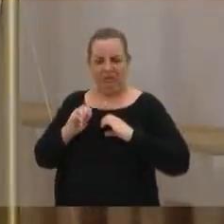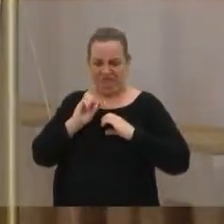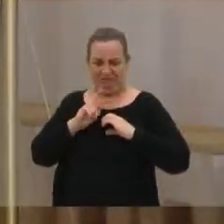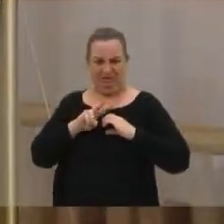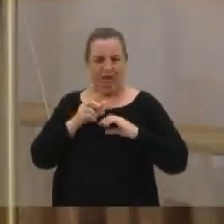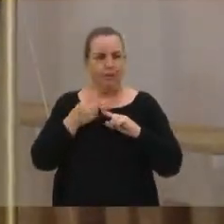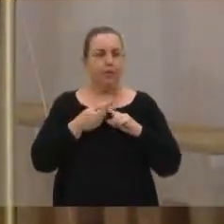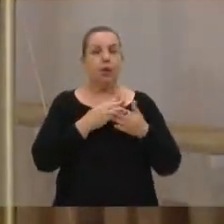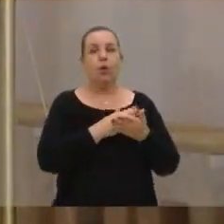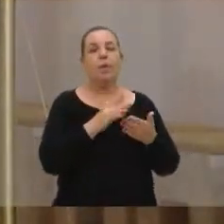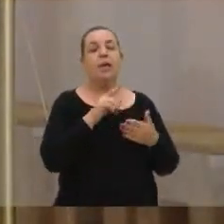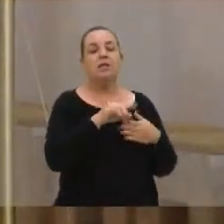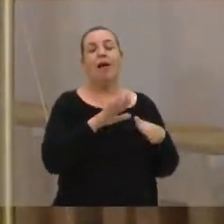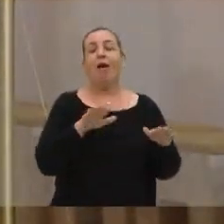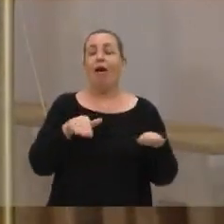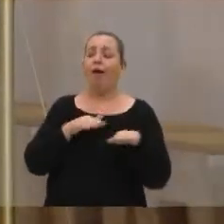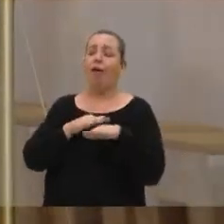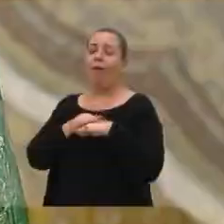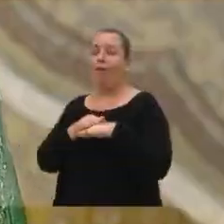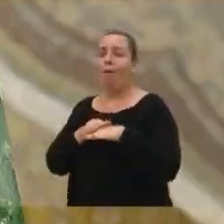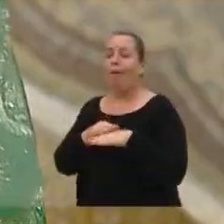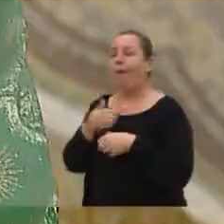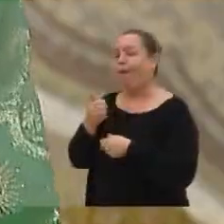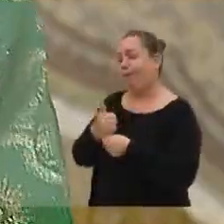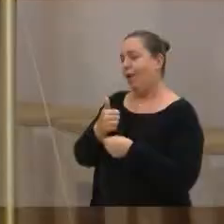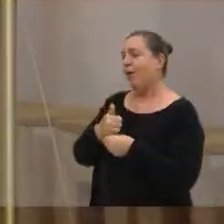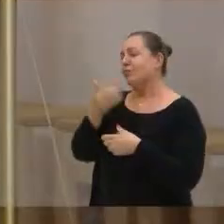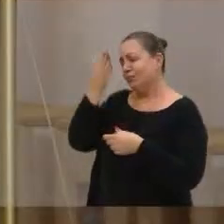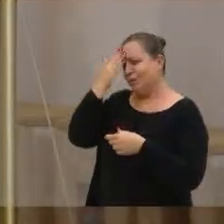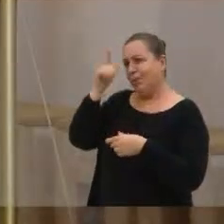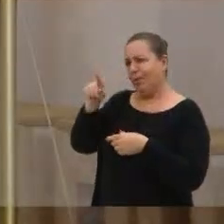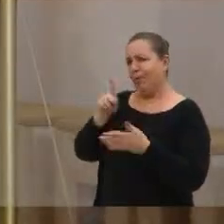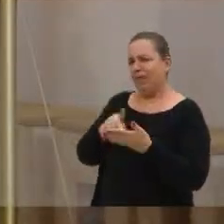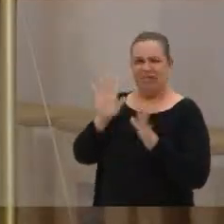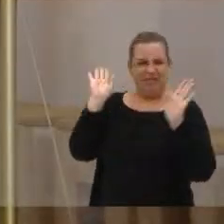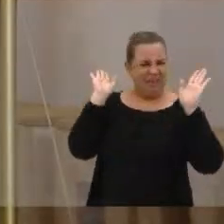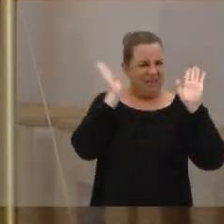mestre, sabemos que és verdadeiro, sabiam nada,